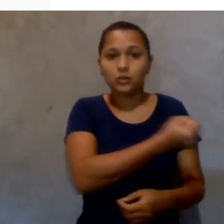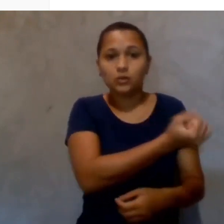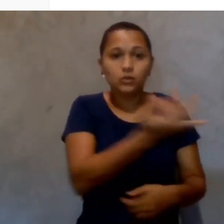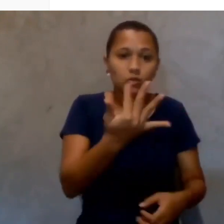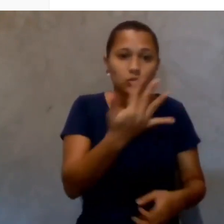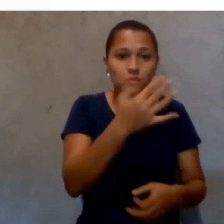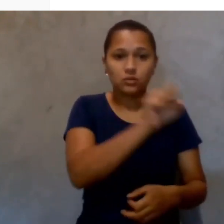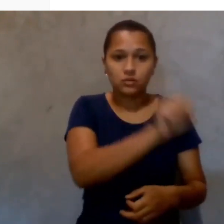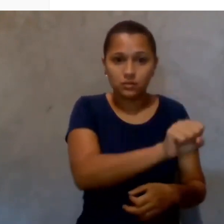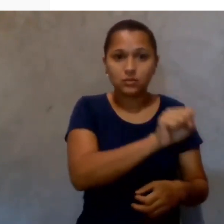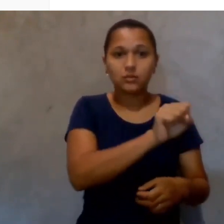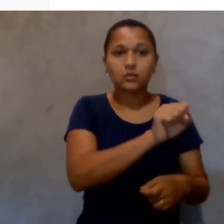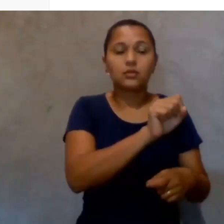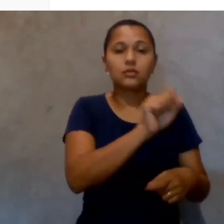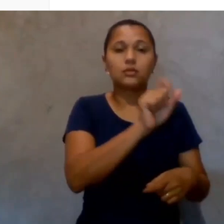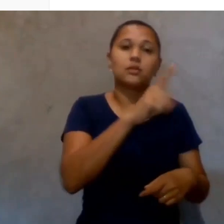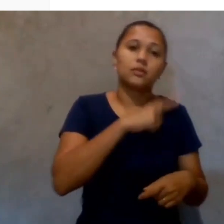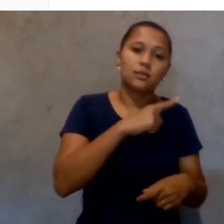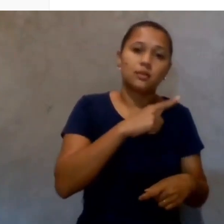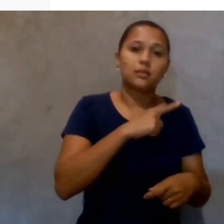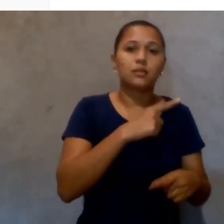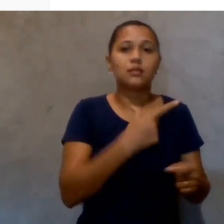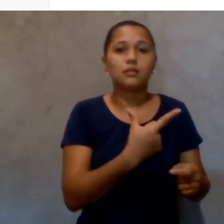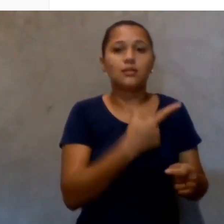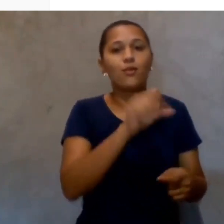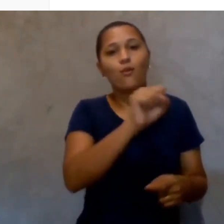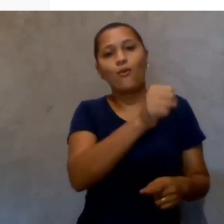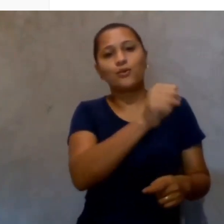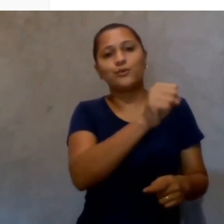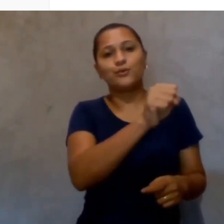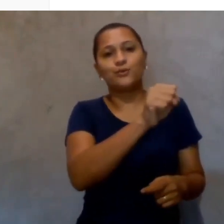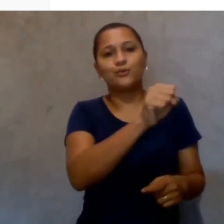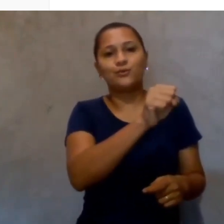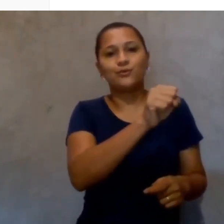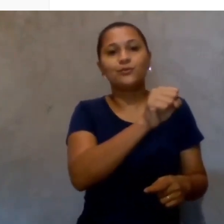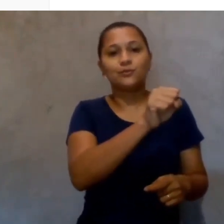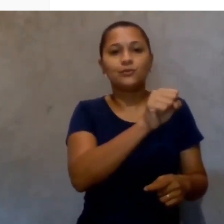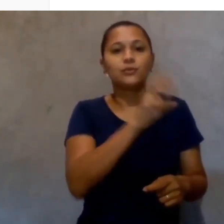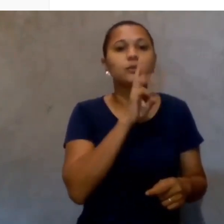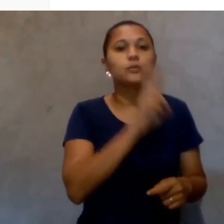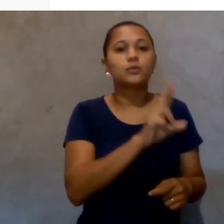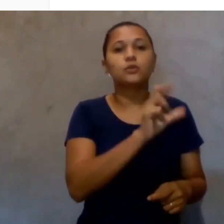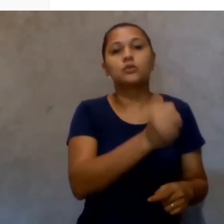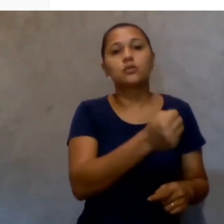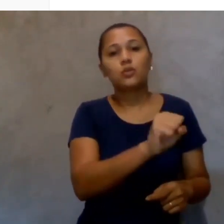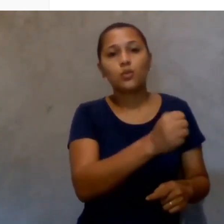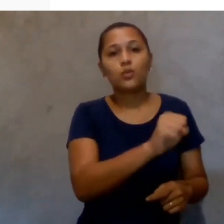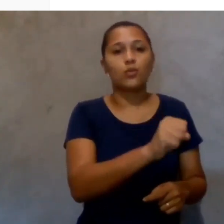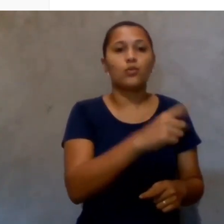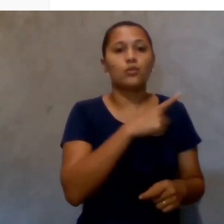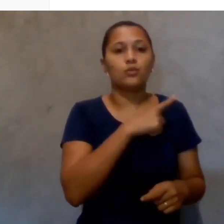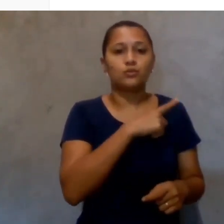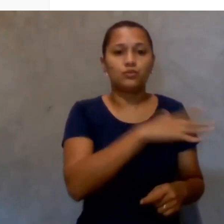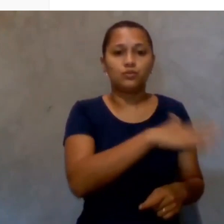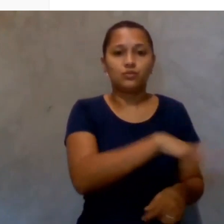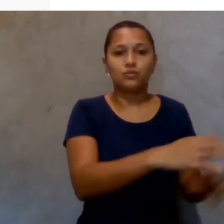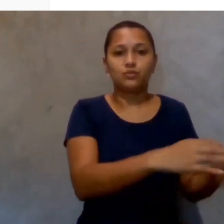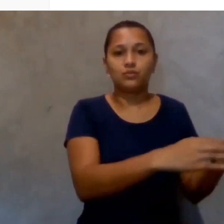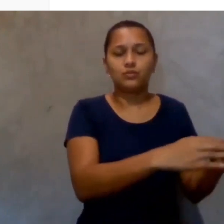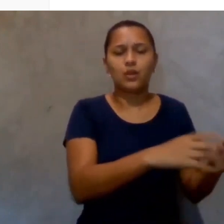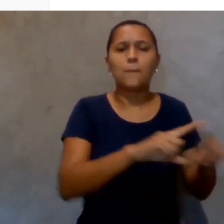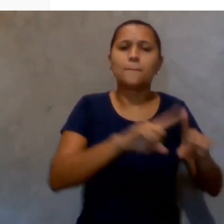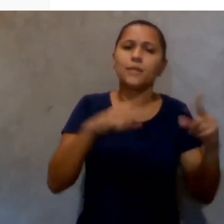vezes. Então o conjunto E é formado apenas pelos elementos onde a face cara sai